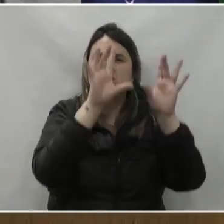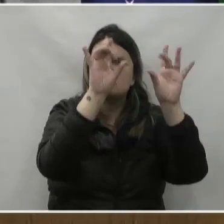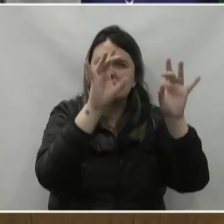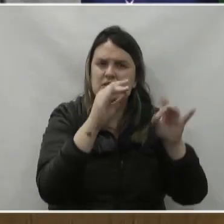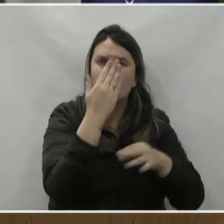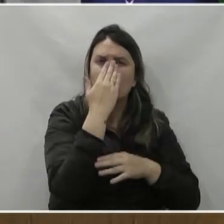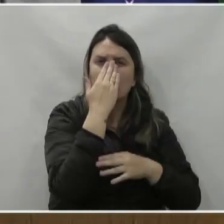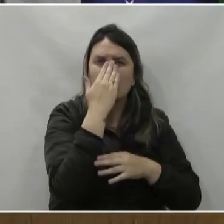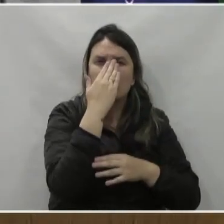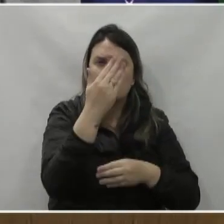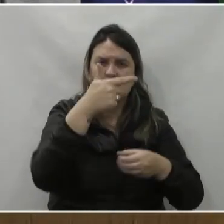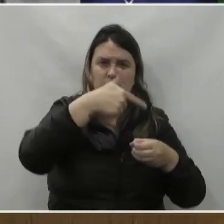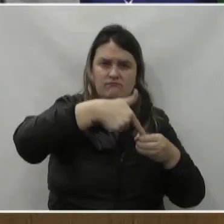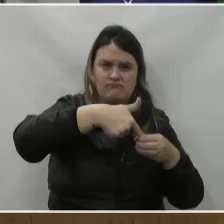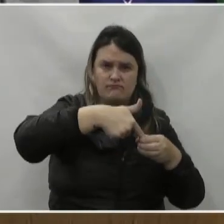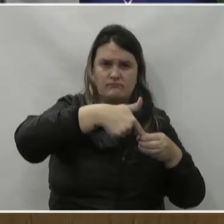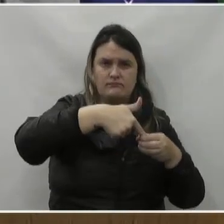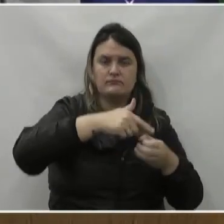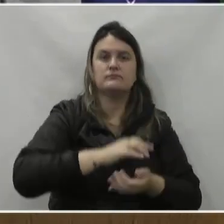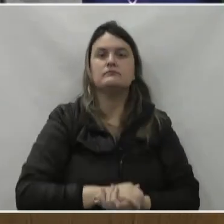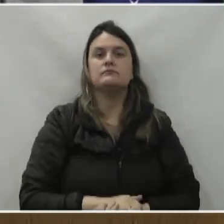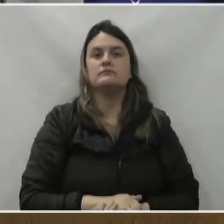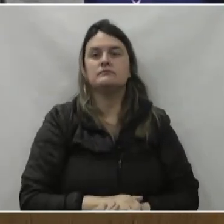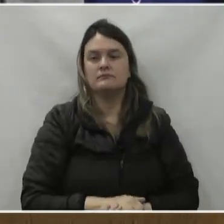especialmente em frente ao posto líder.